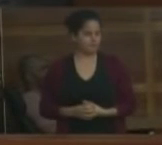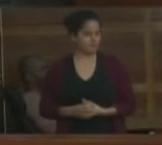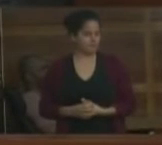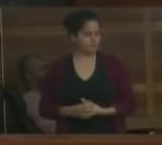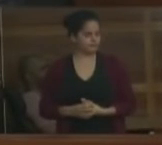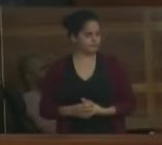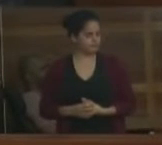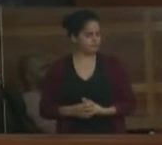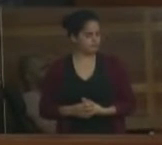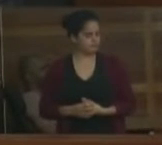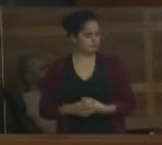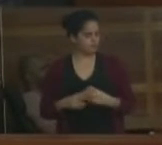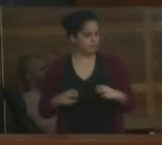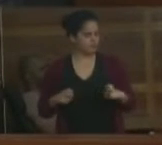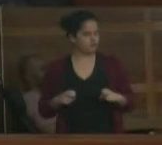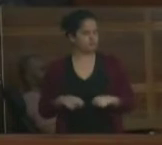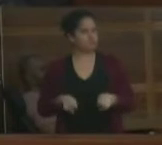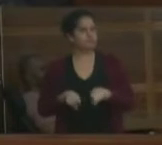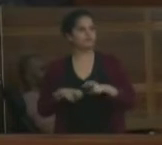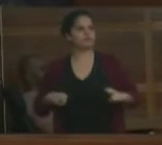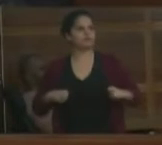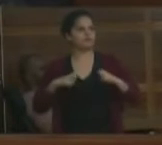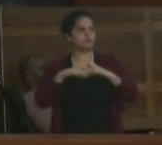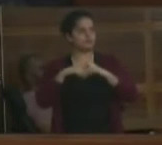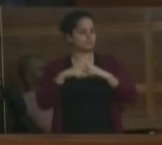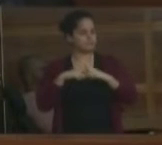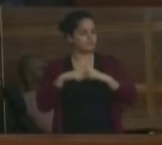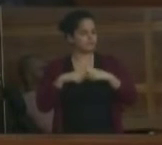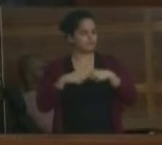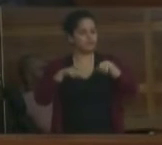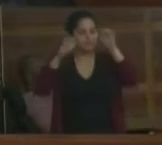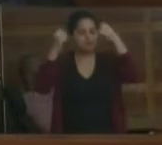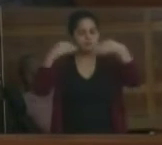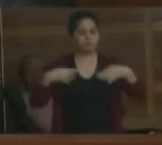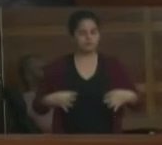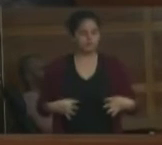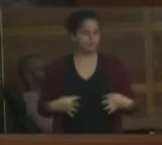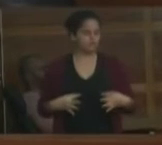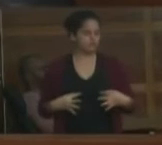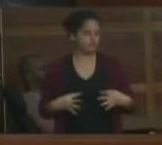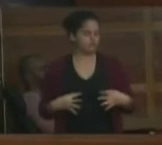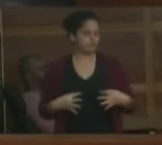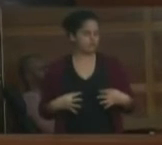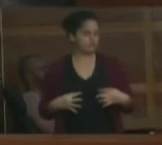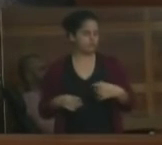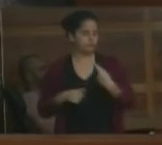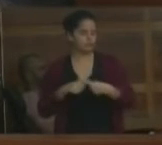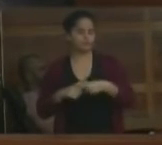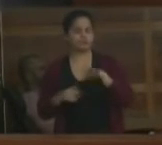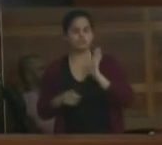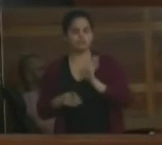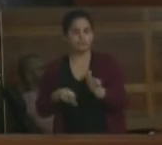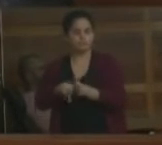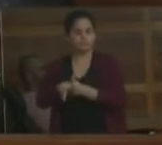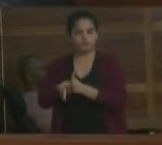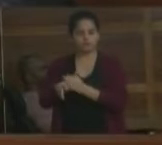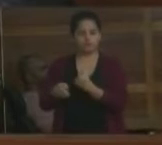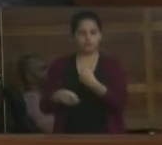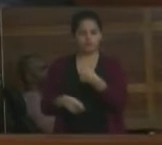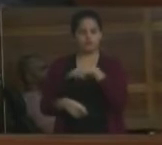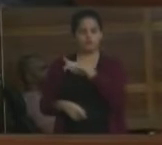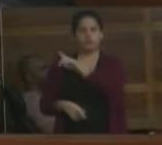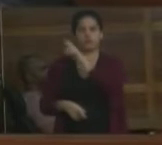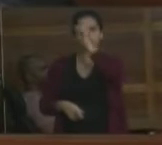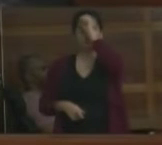até mesmo para sua casa ficar uma forma mais claro né e eu já fui questionada isso uma vez que na lá no